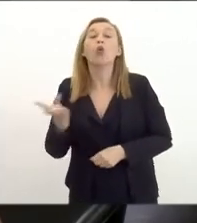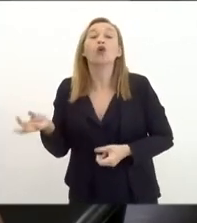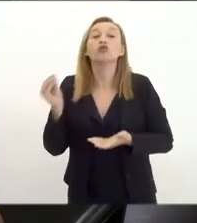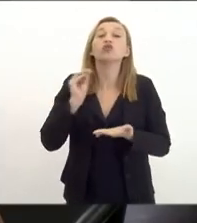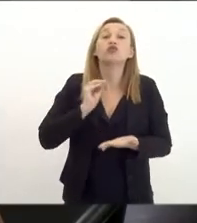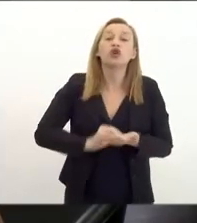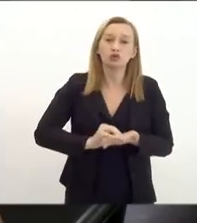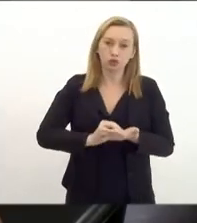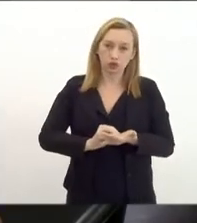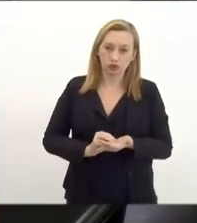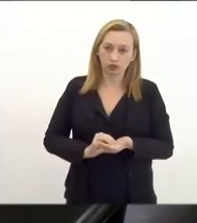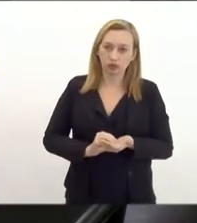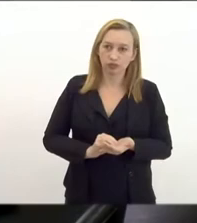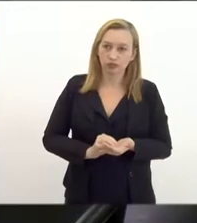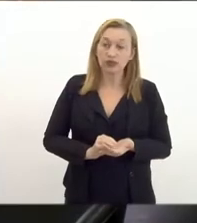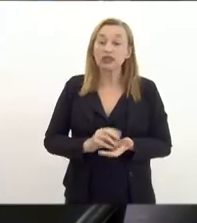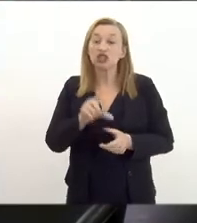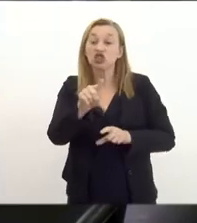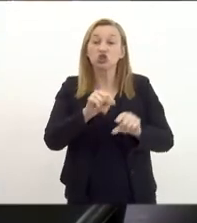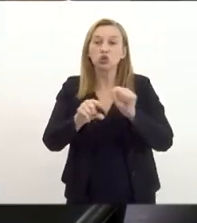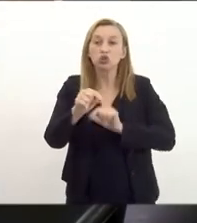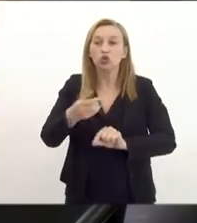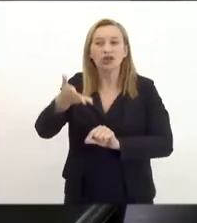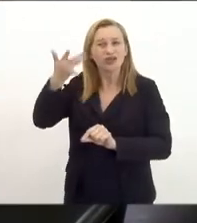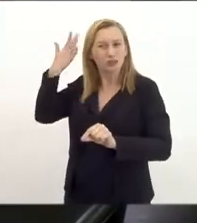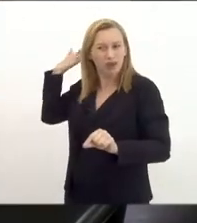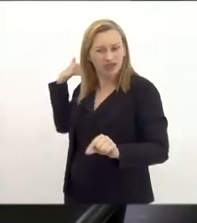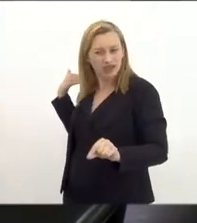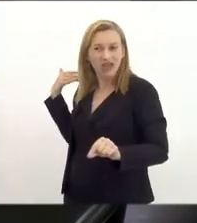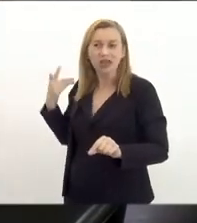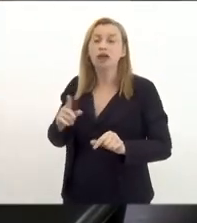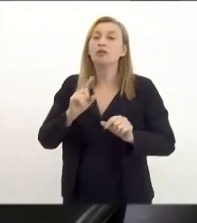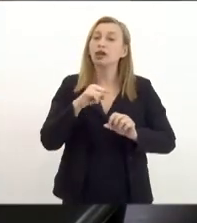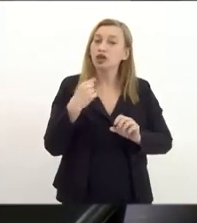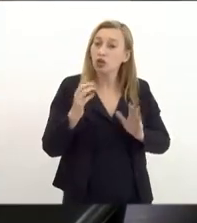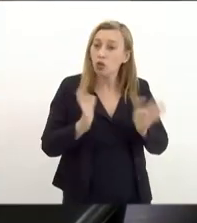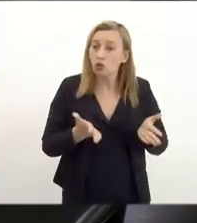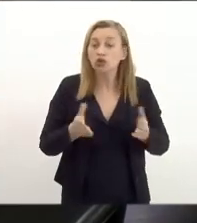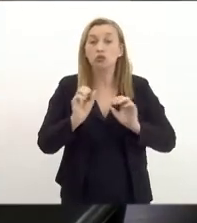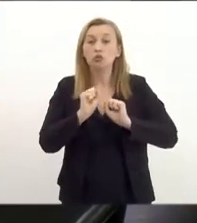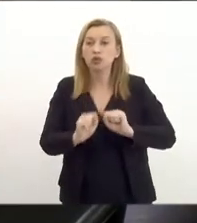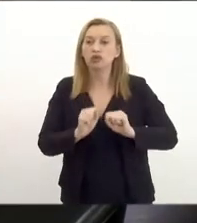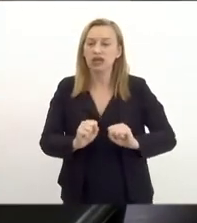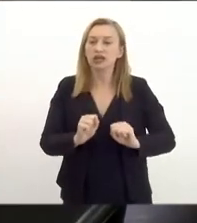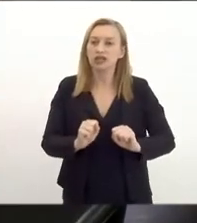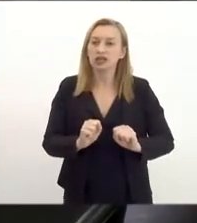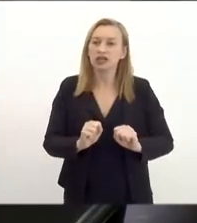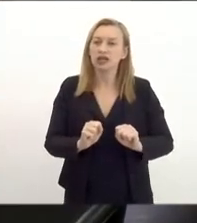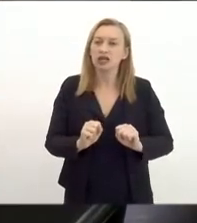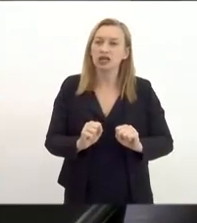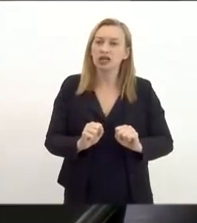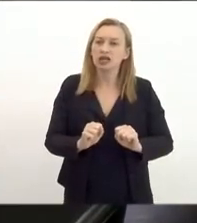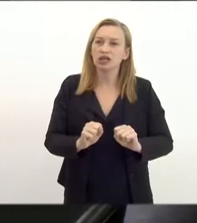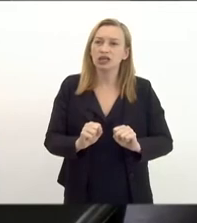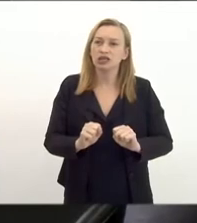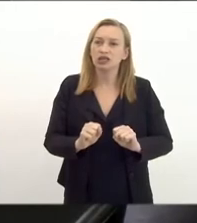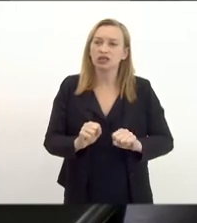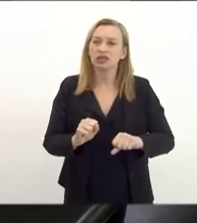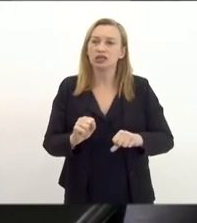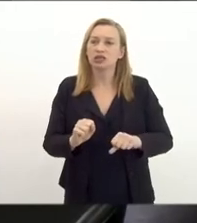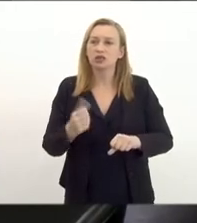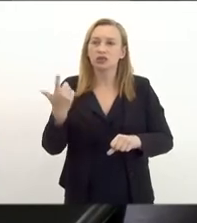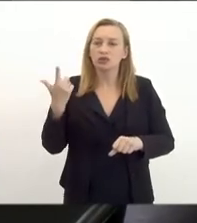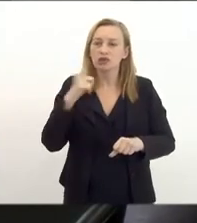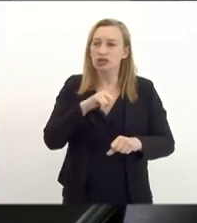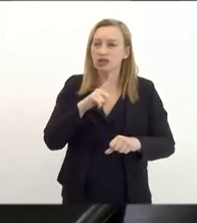faltou de decisões lá atrás para que a gente pudesse passar pelas outras fases